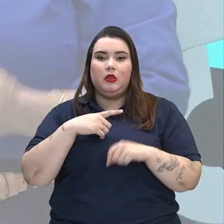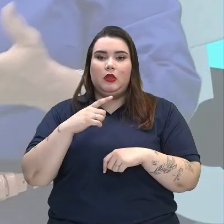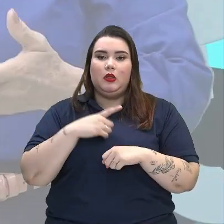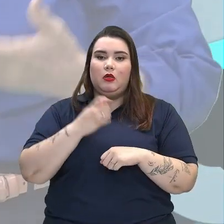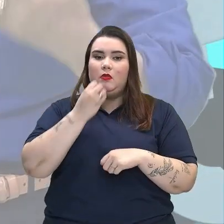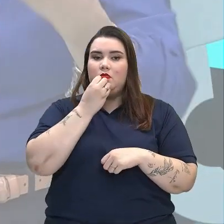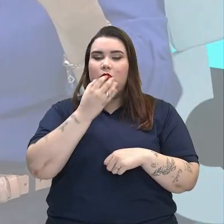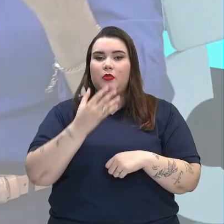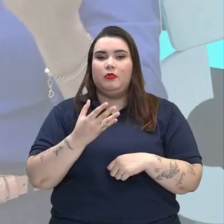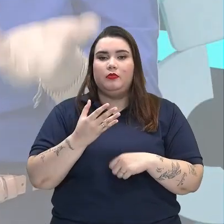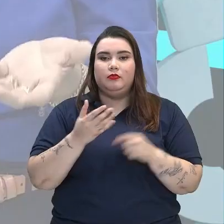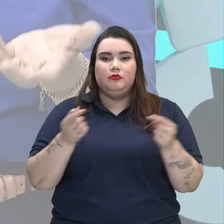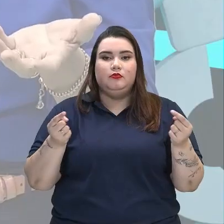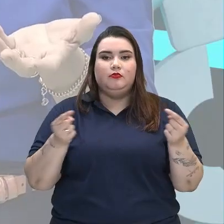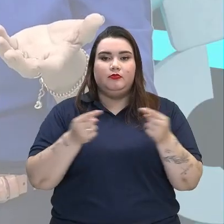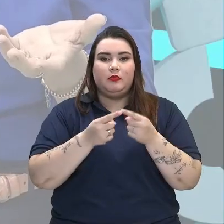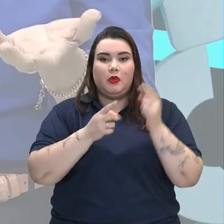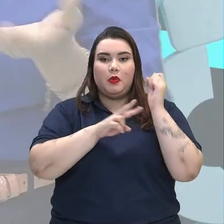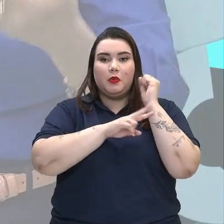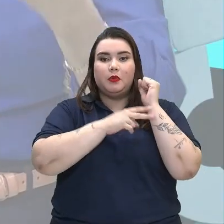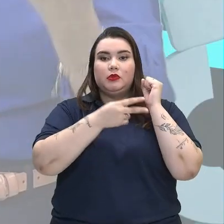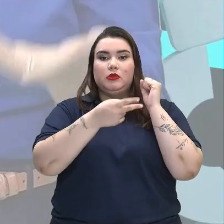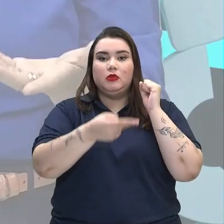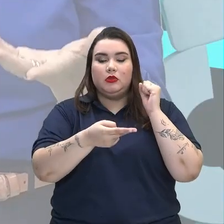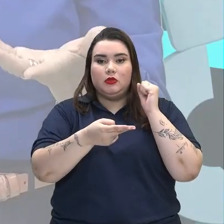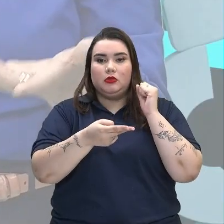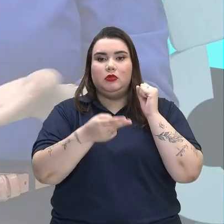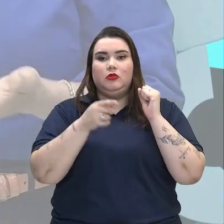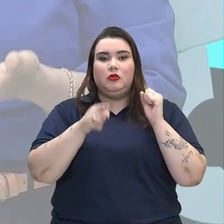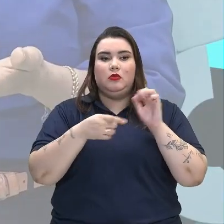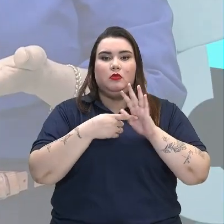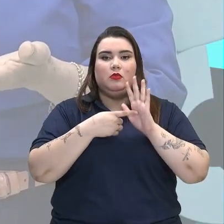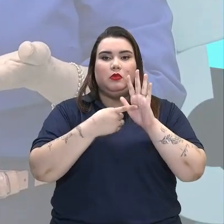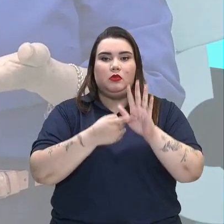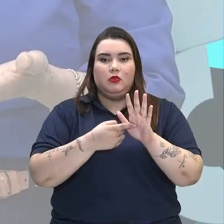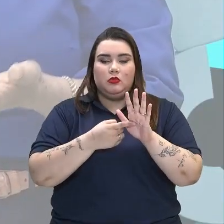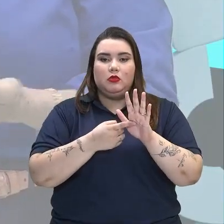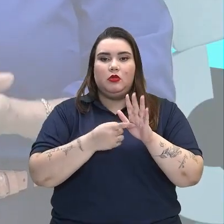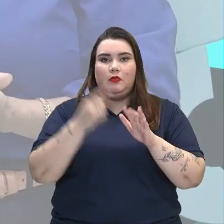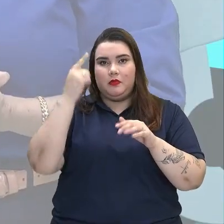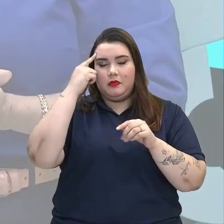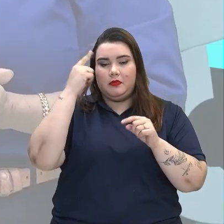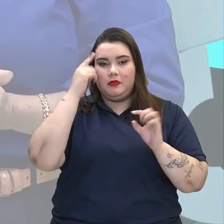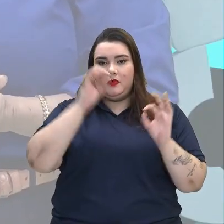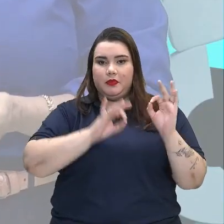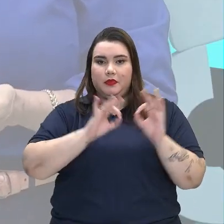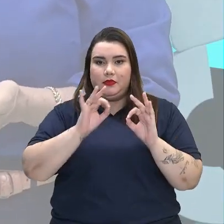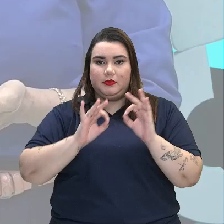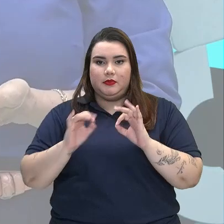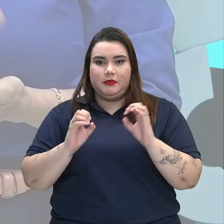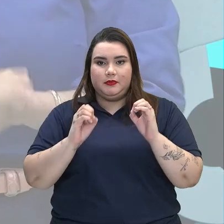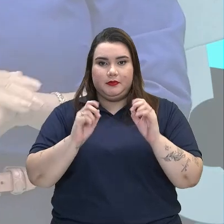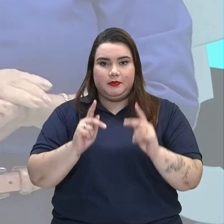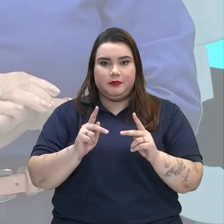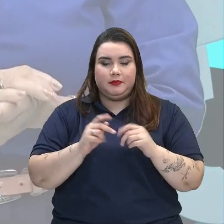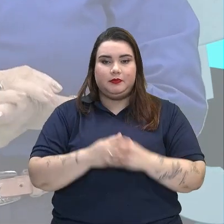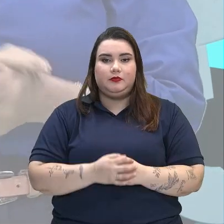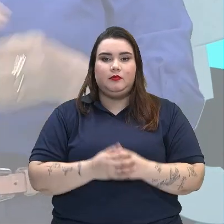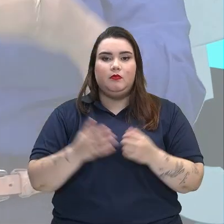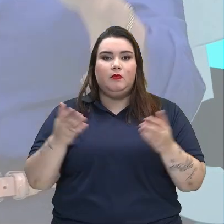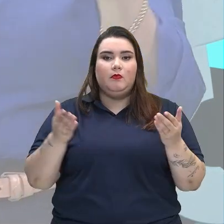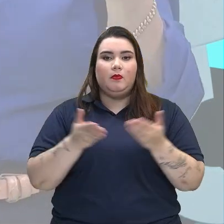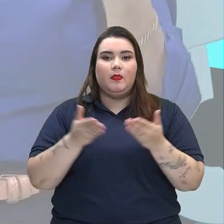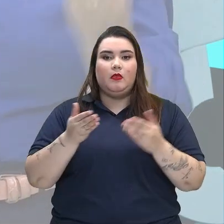efeito desejado, para que a consequência, né, disso produza o resultado que foi pensado, que foi planejado. Vamos ver,